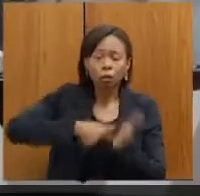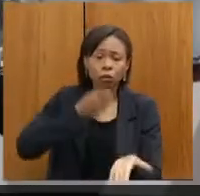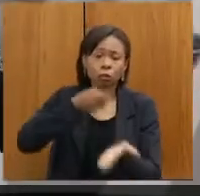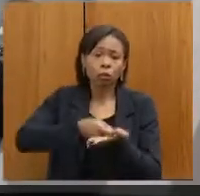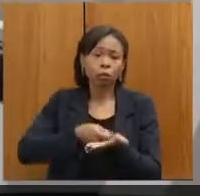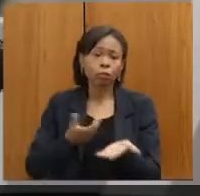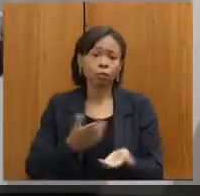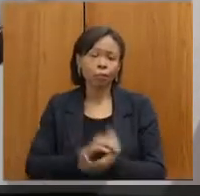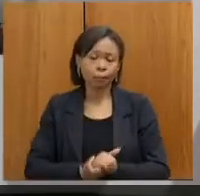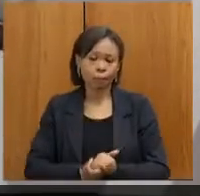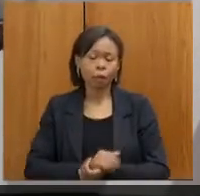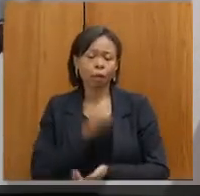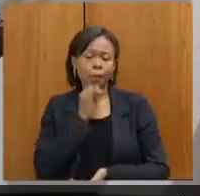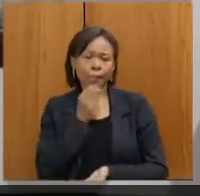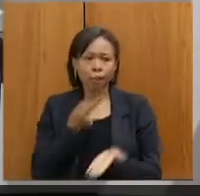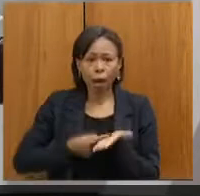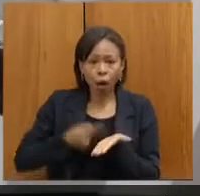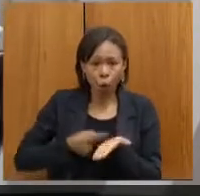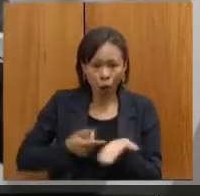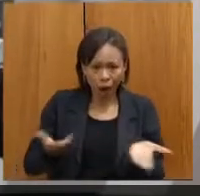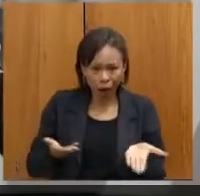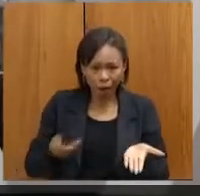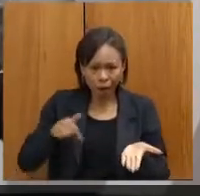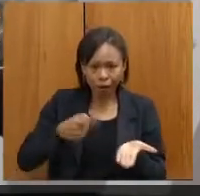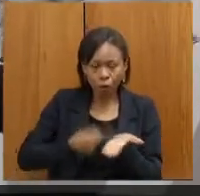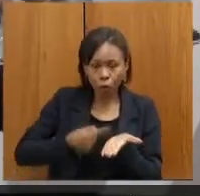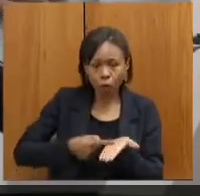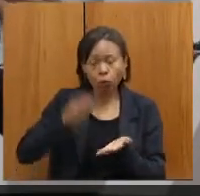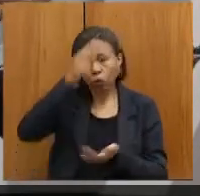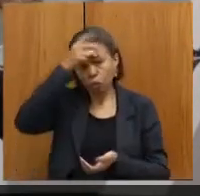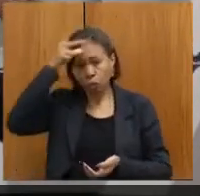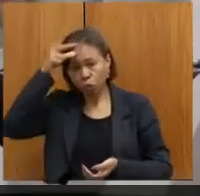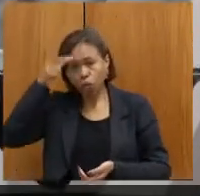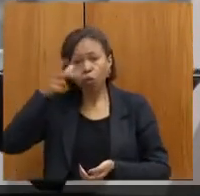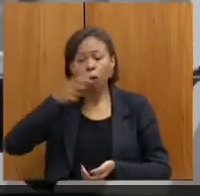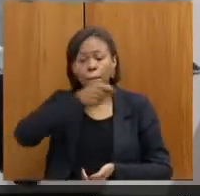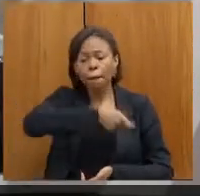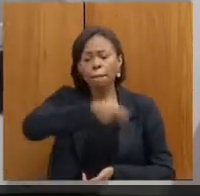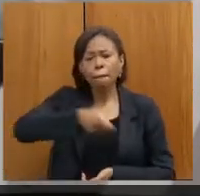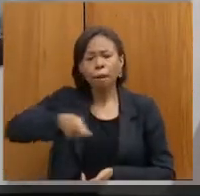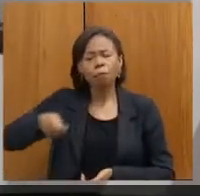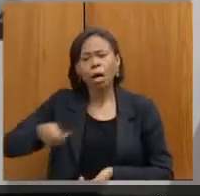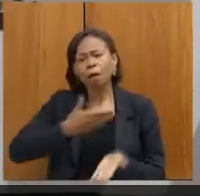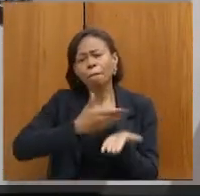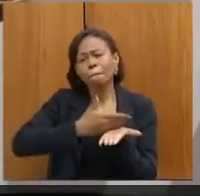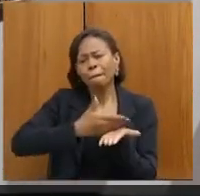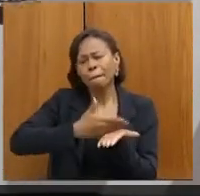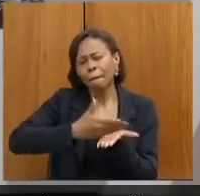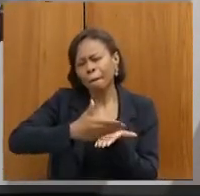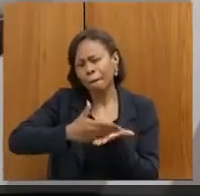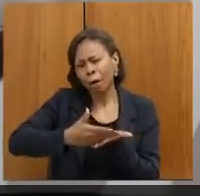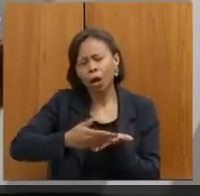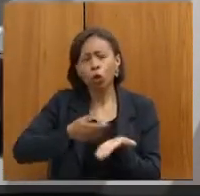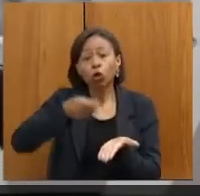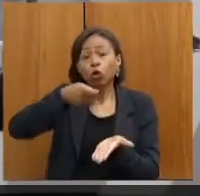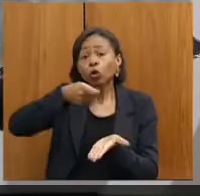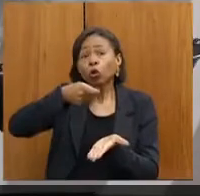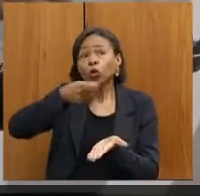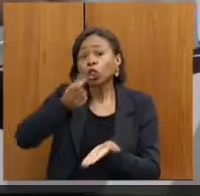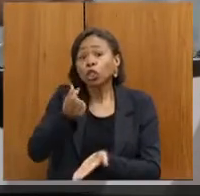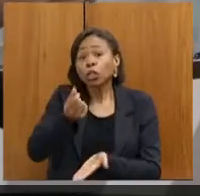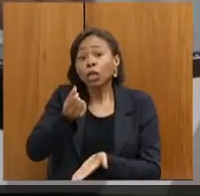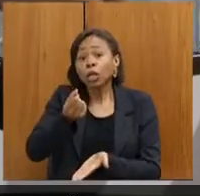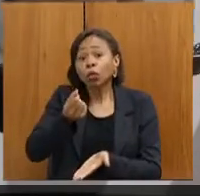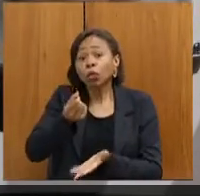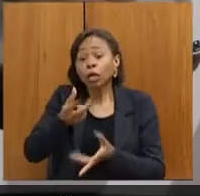por exemplo faz um acordo agora com as prefeituras para pagar em várias parcelas um dinheiro que foi retido na